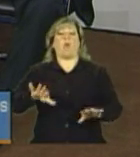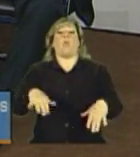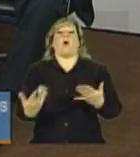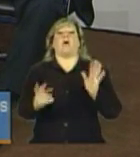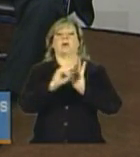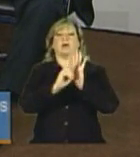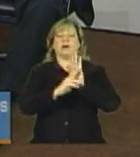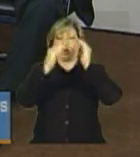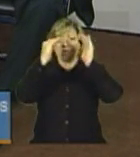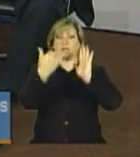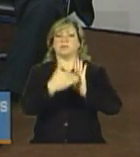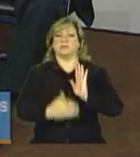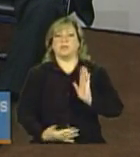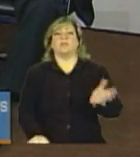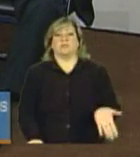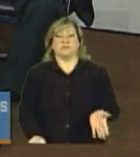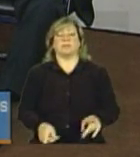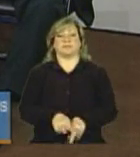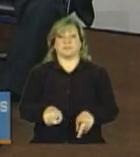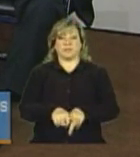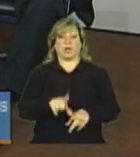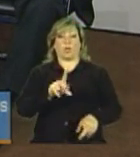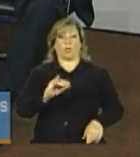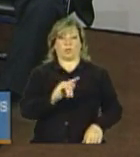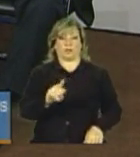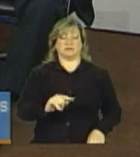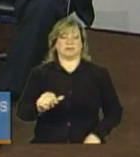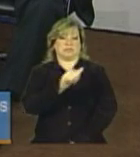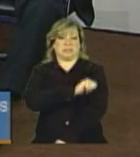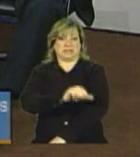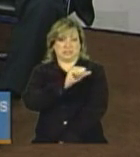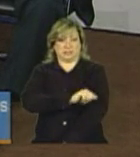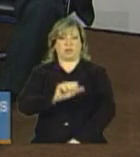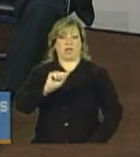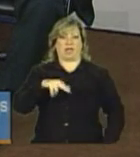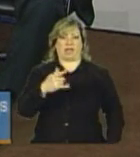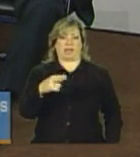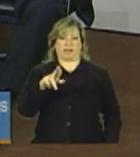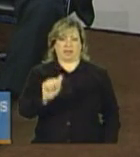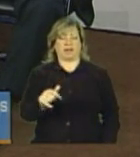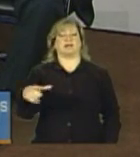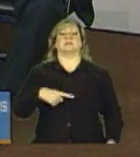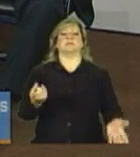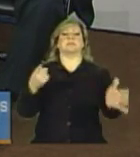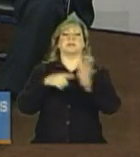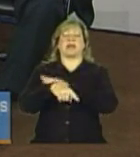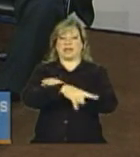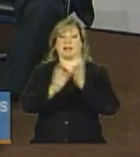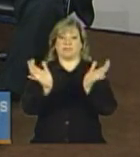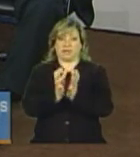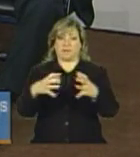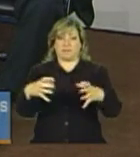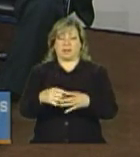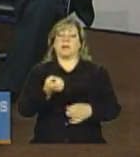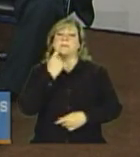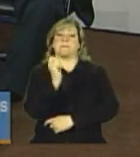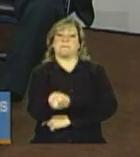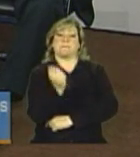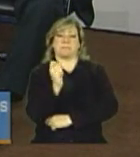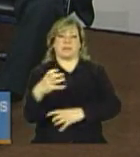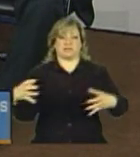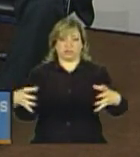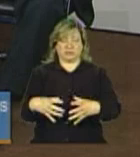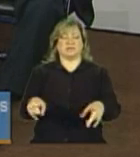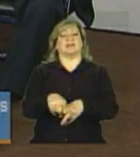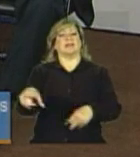requisitos? E o Luiz de Angra dos Reis, no Rio de Janeiro, diz que faz parte de uma colônia de pescadores e que